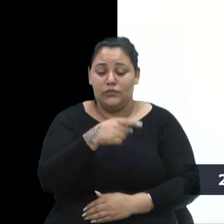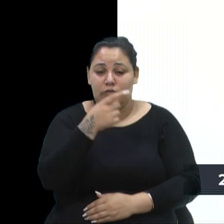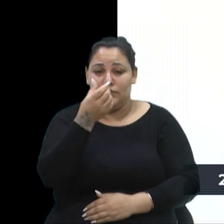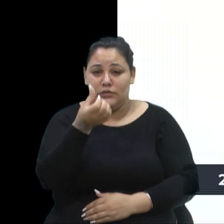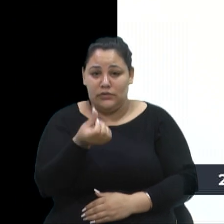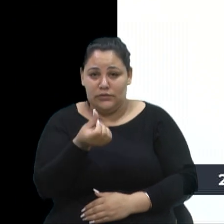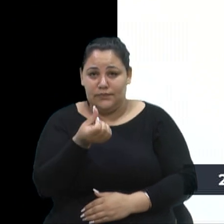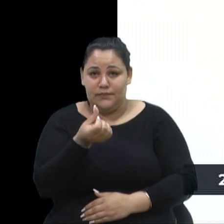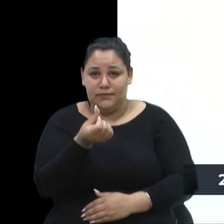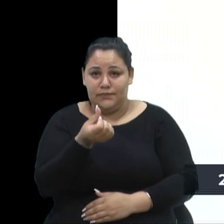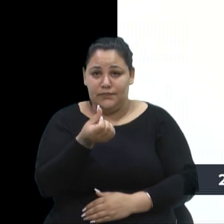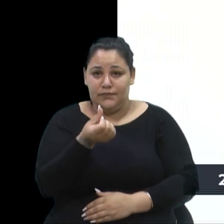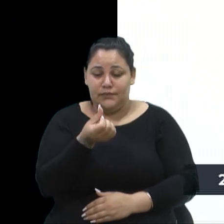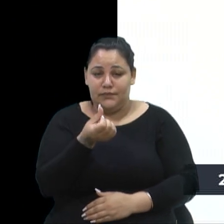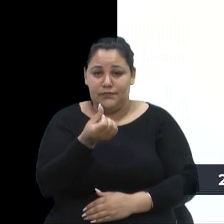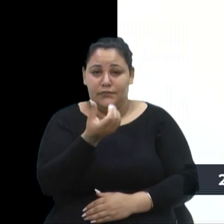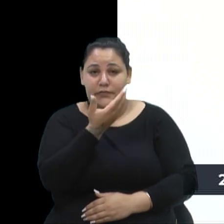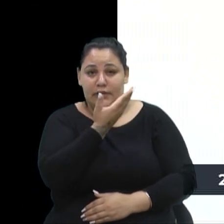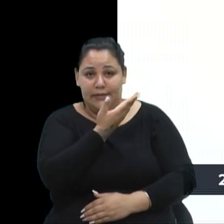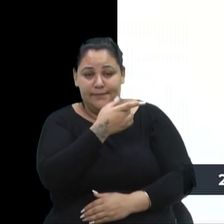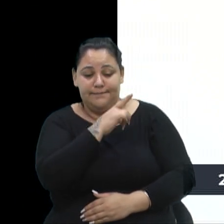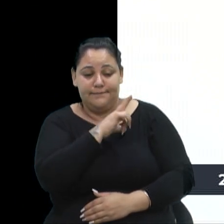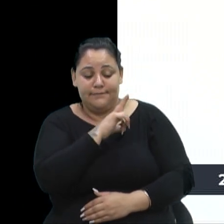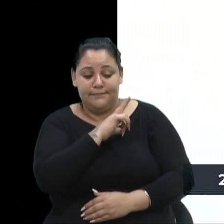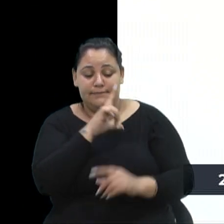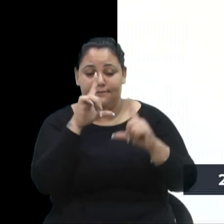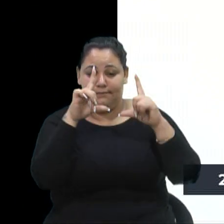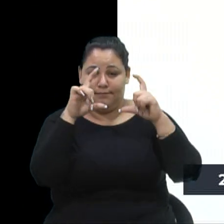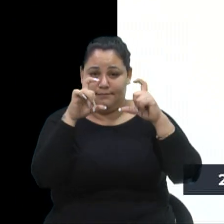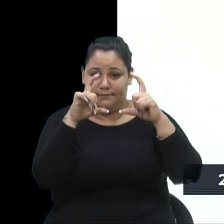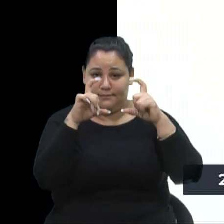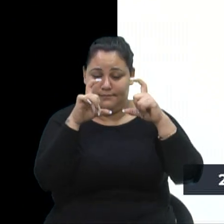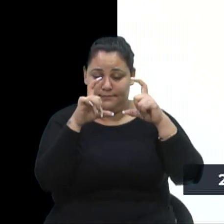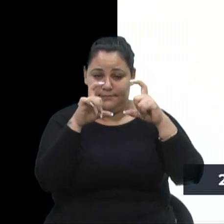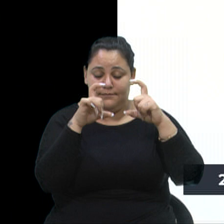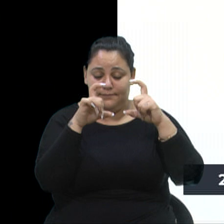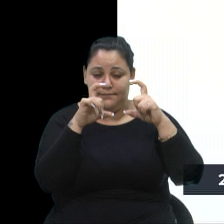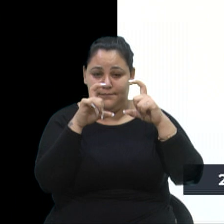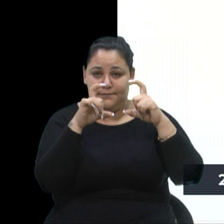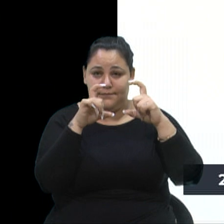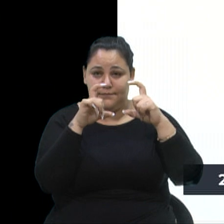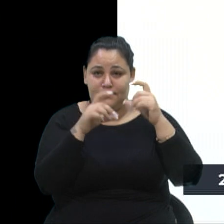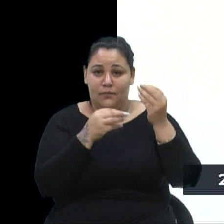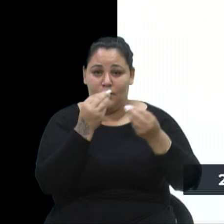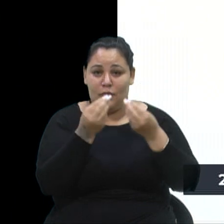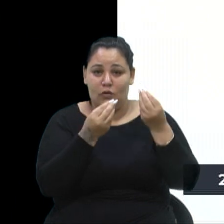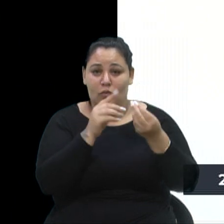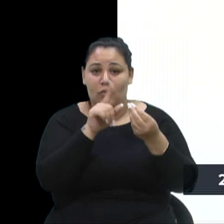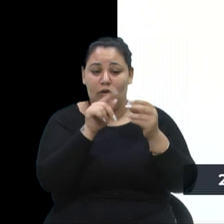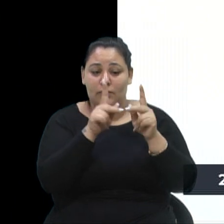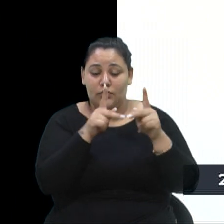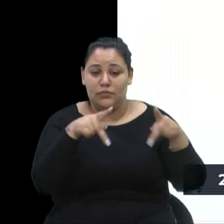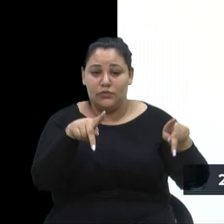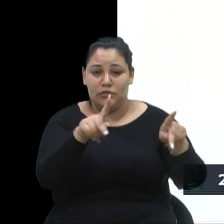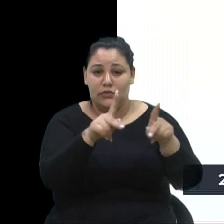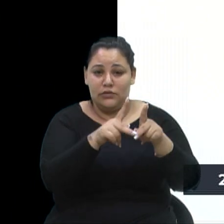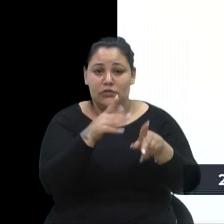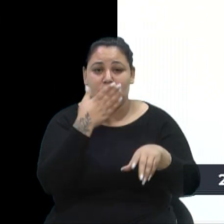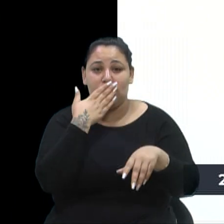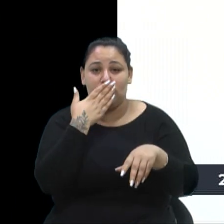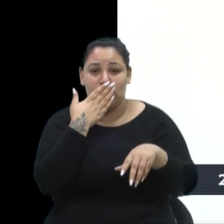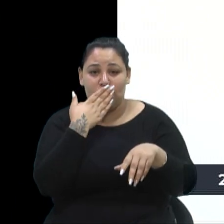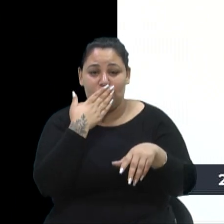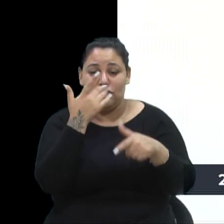Essa é a distribuição, aí tem uma imagem. Essa distribuição, para se ter uma ideia de como a população indígena é distribuída no